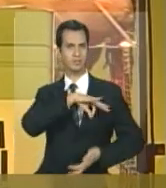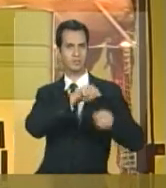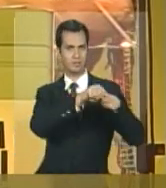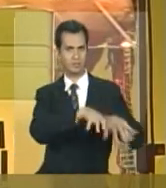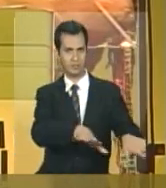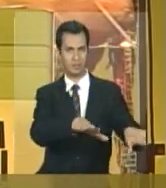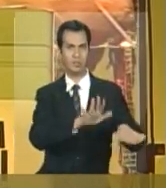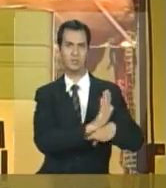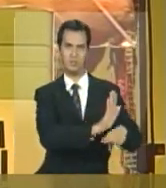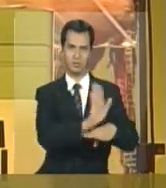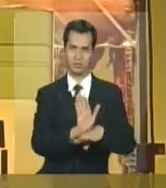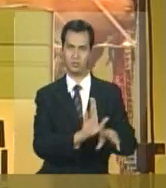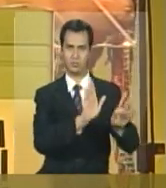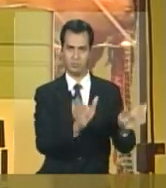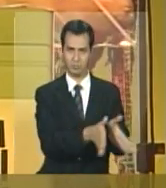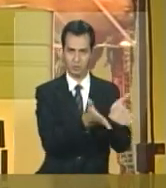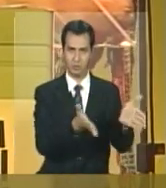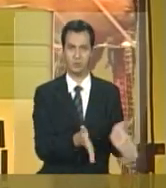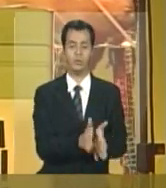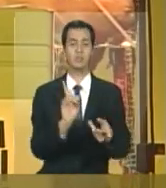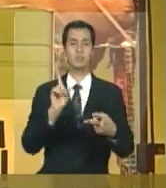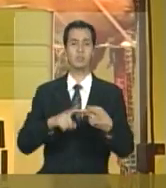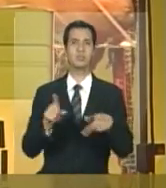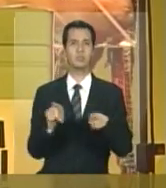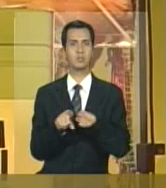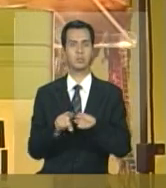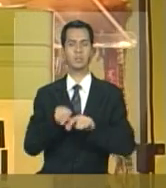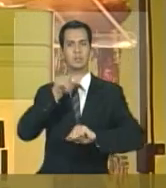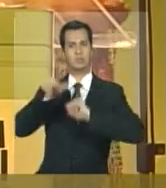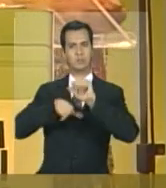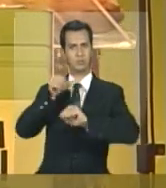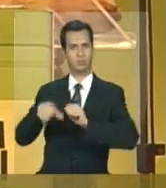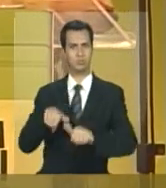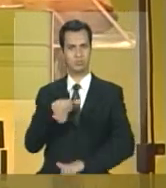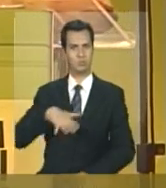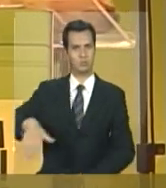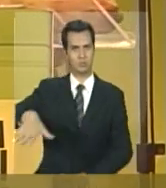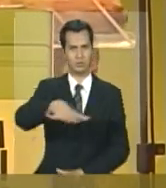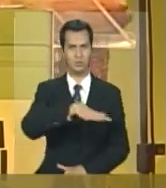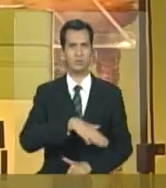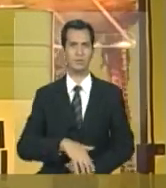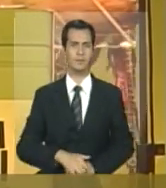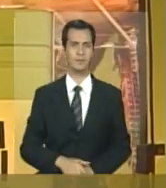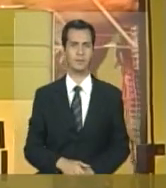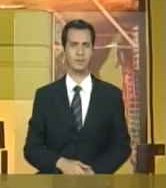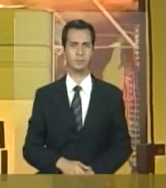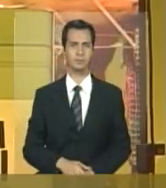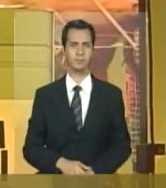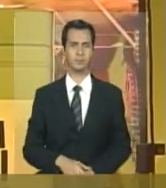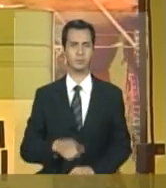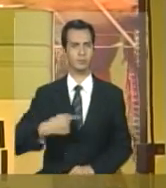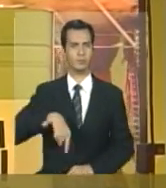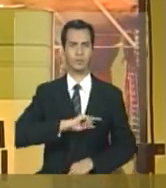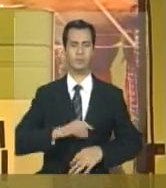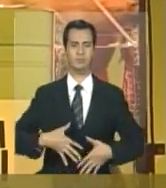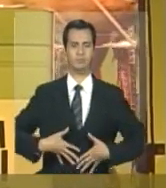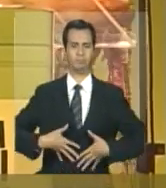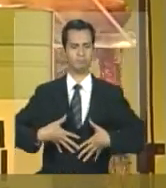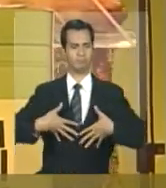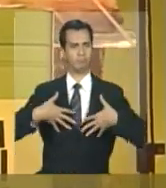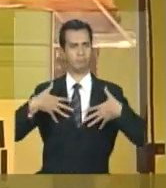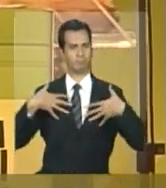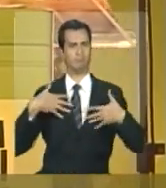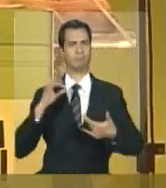uma plataforma política de transformação dessa região do mundo. E nós nos orgulhamos